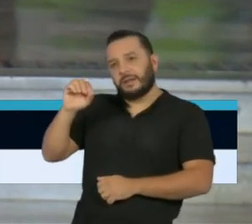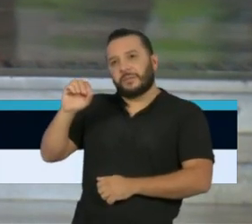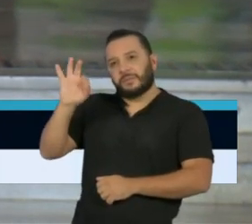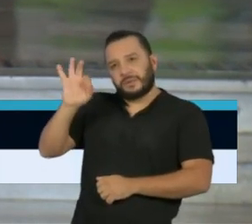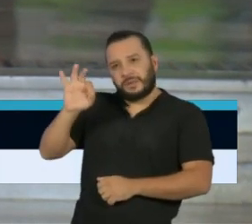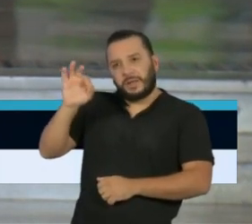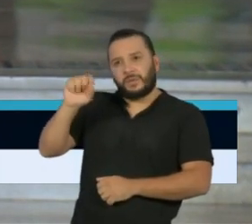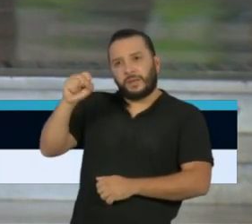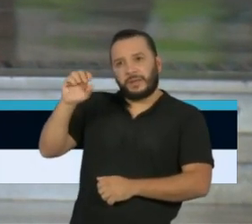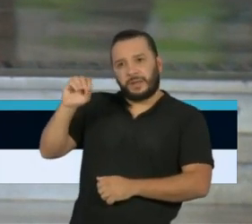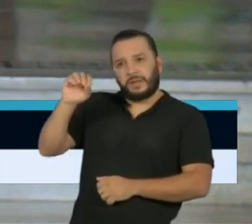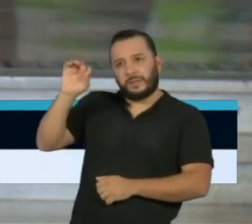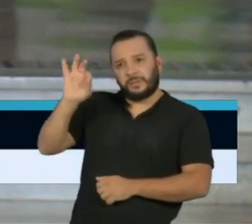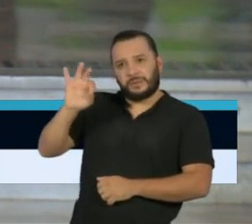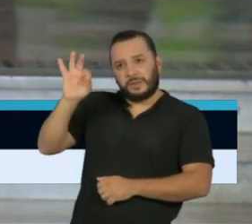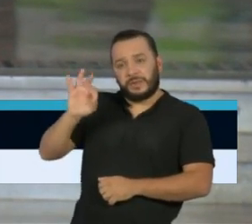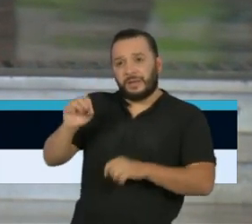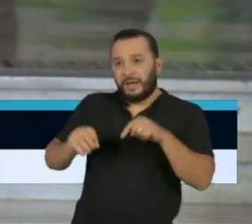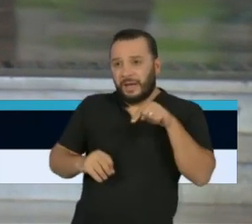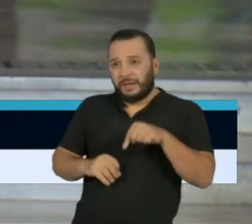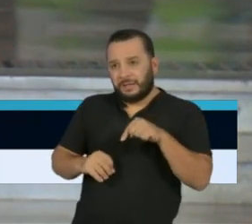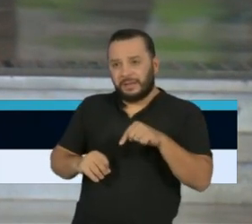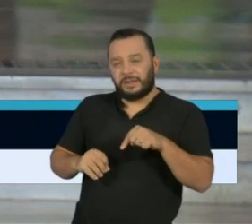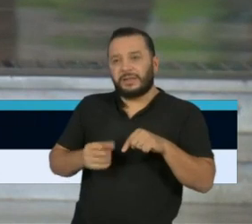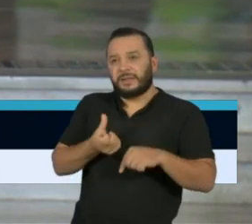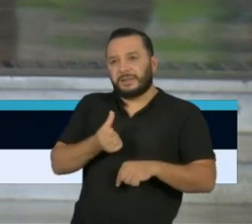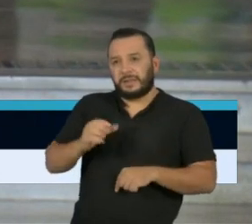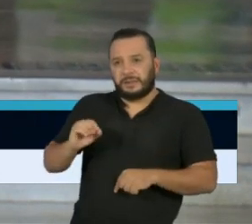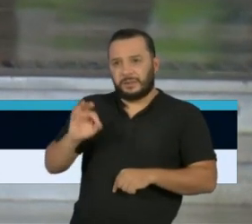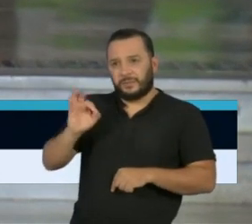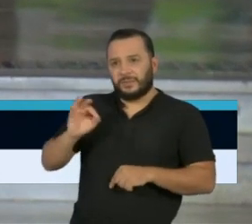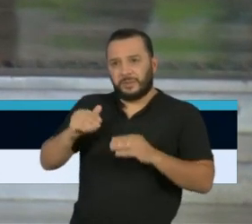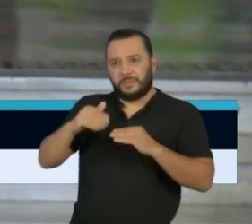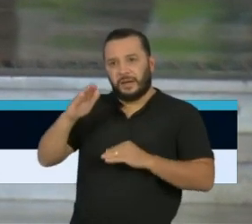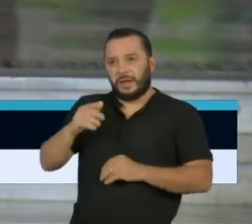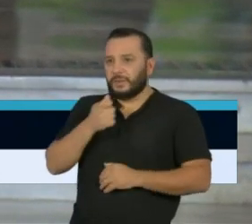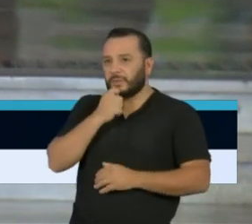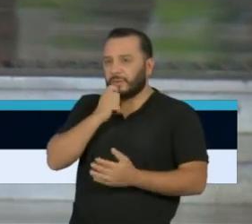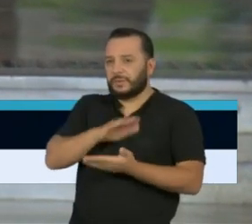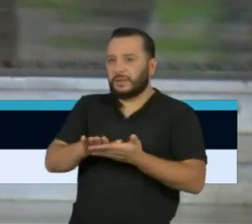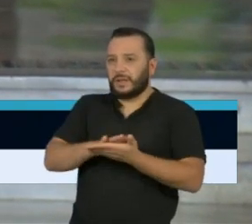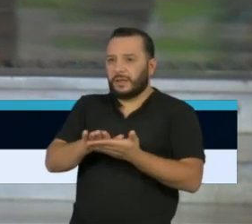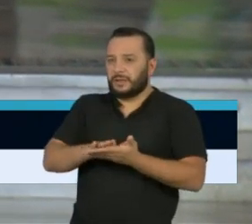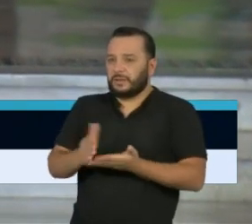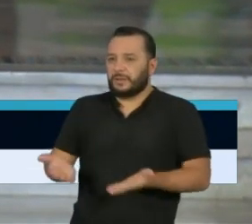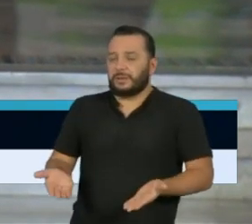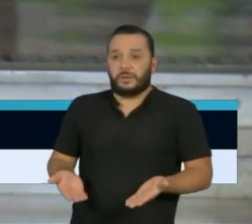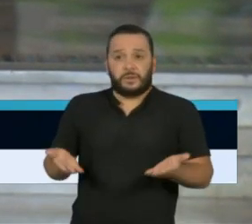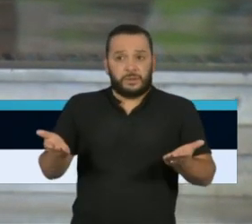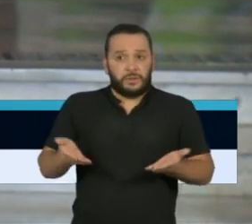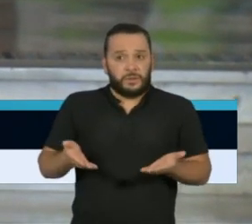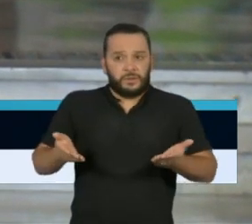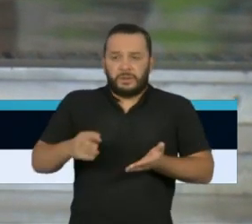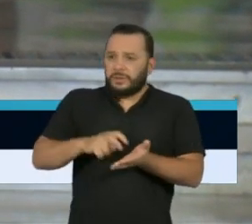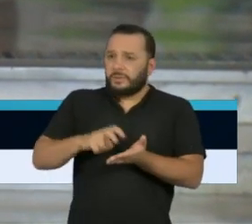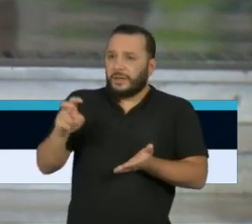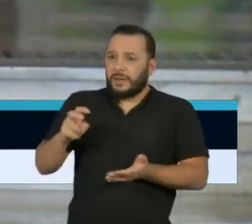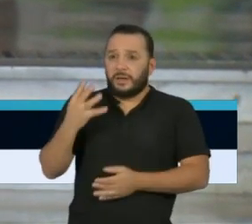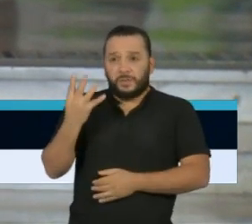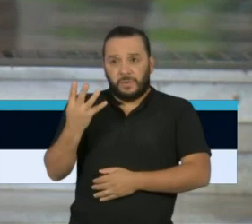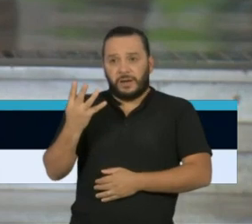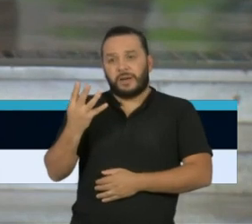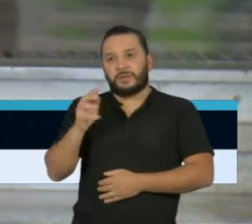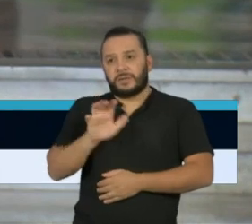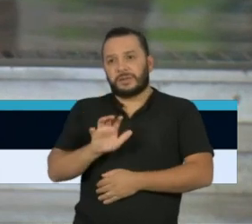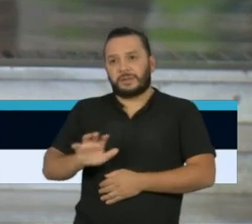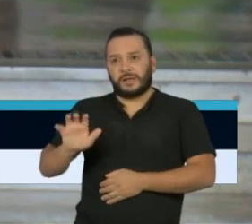60%. Posso só fazer um comentário sobre econômico, governador? Hoje de manhã nós inclusive participamos, os 4 estados do